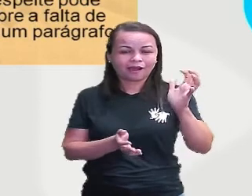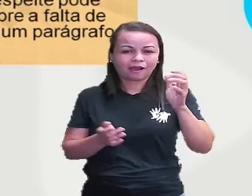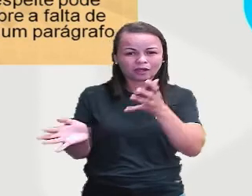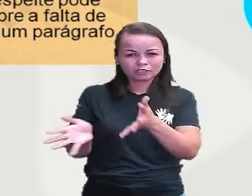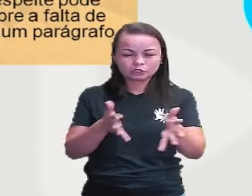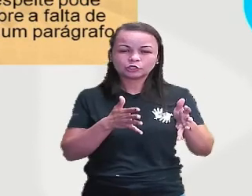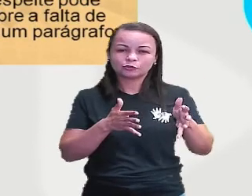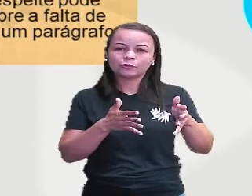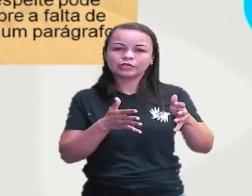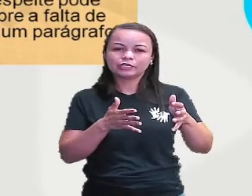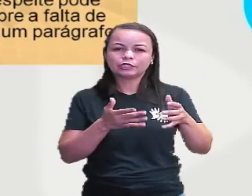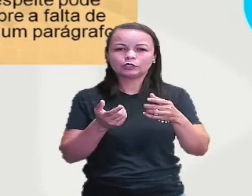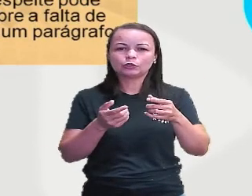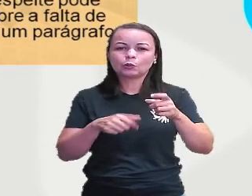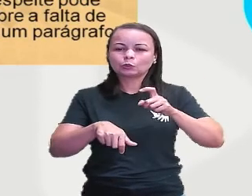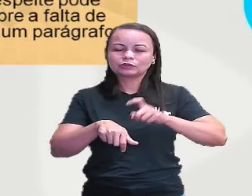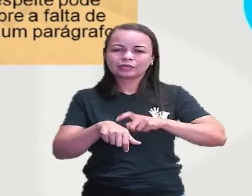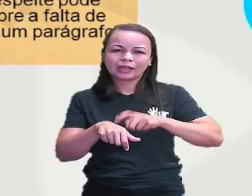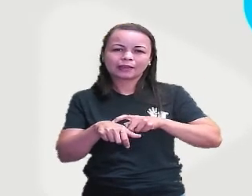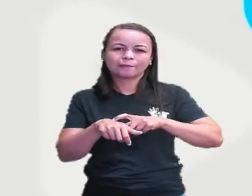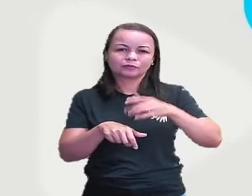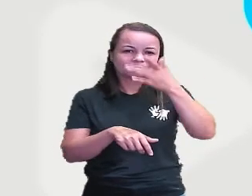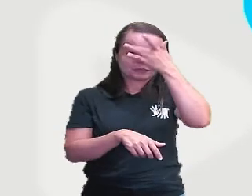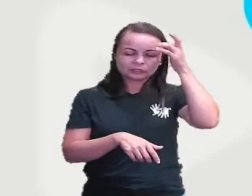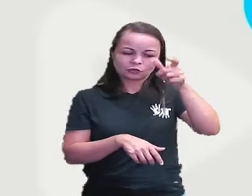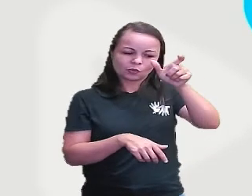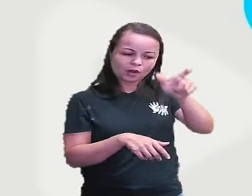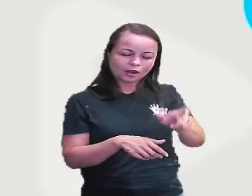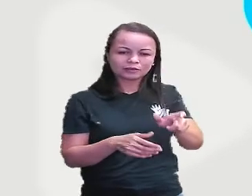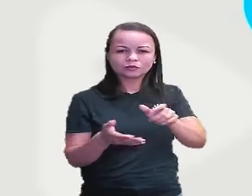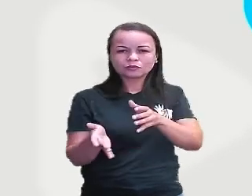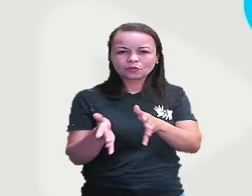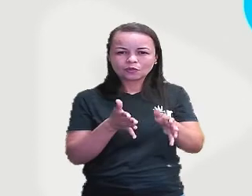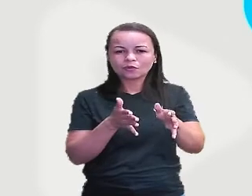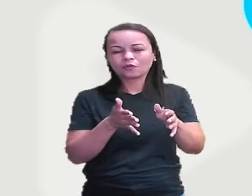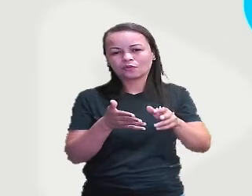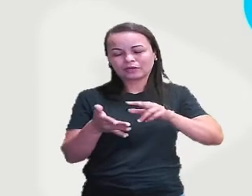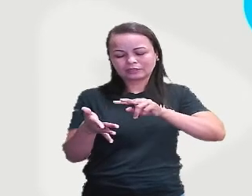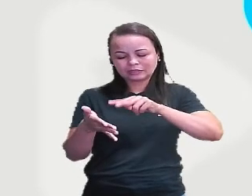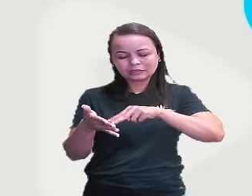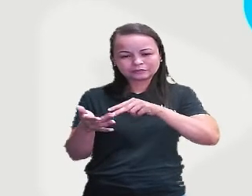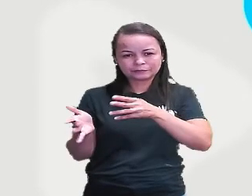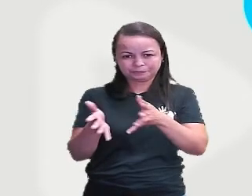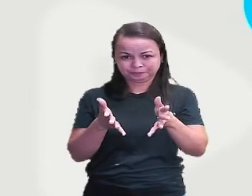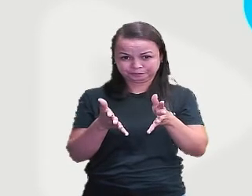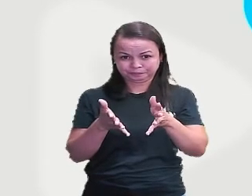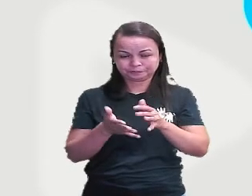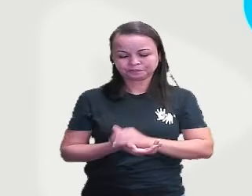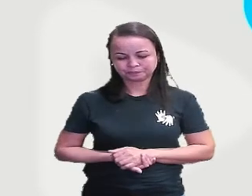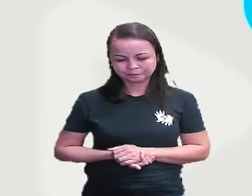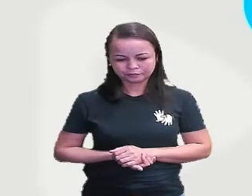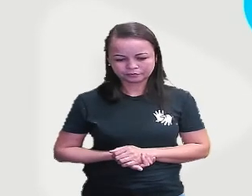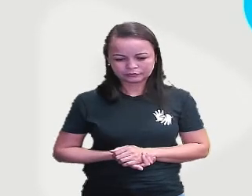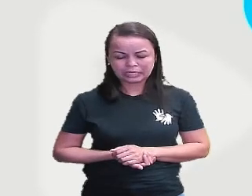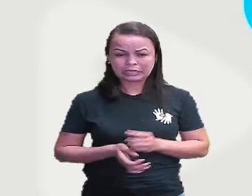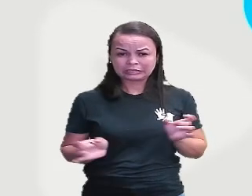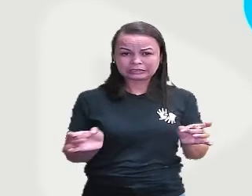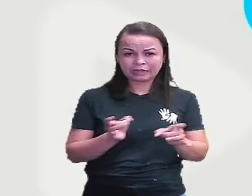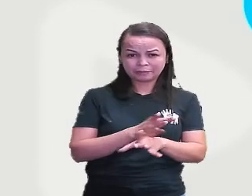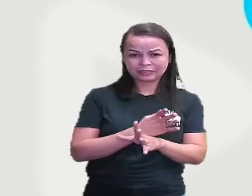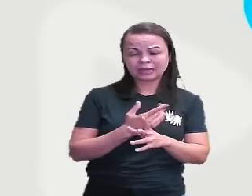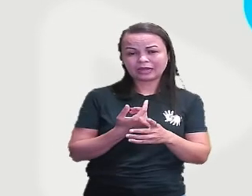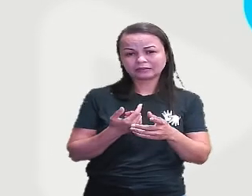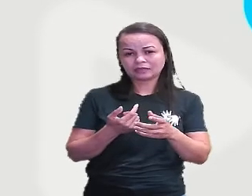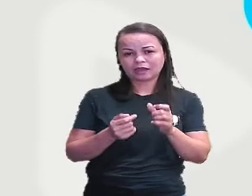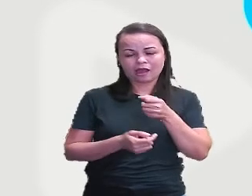um parágrafo inteiro só de introdução. Terminada a entrevista, a moça tira um livro meu de sua